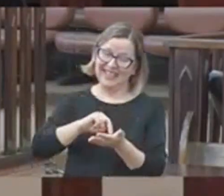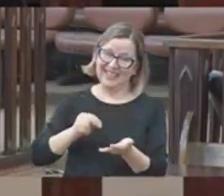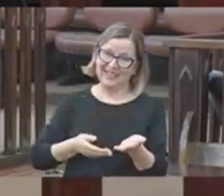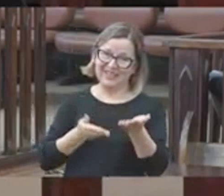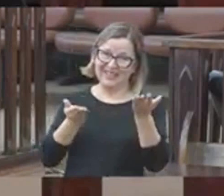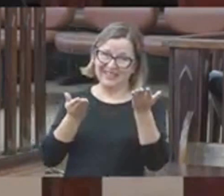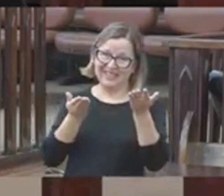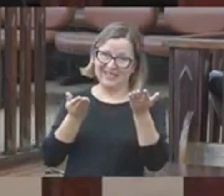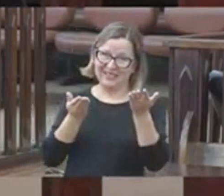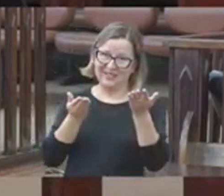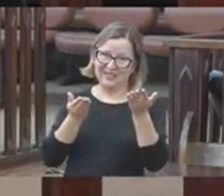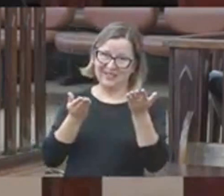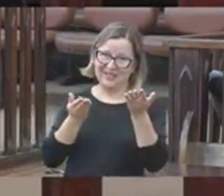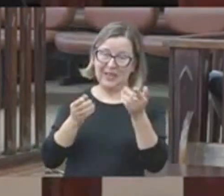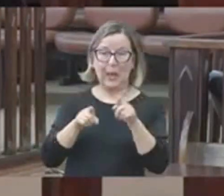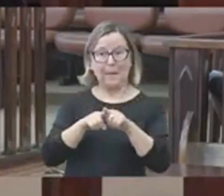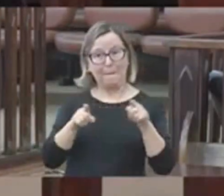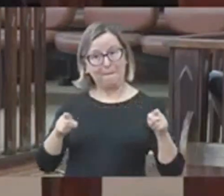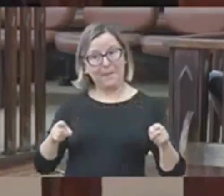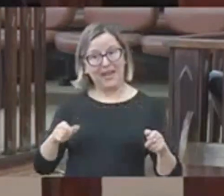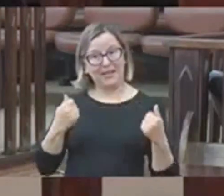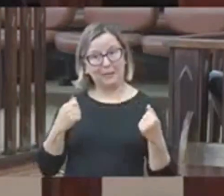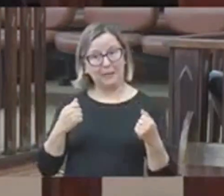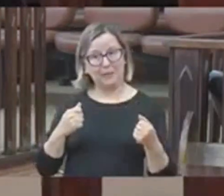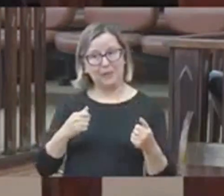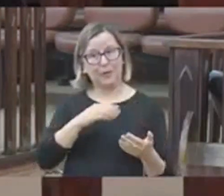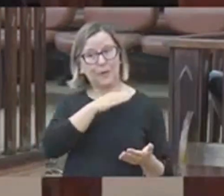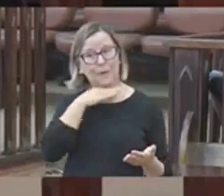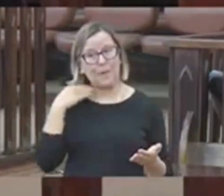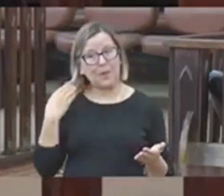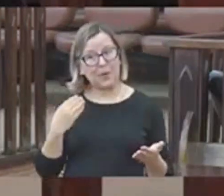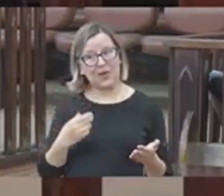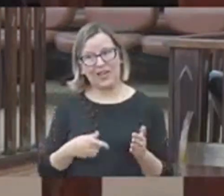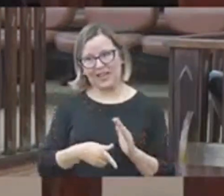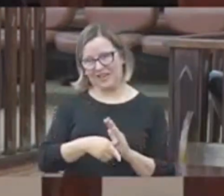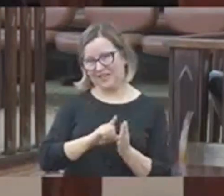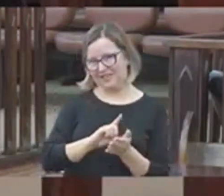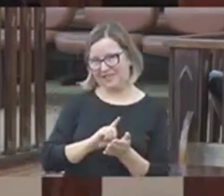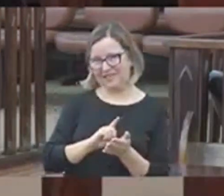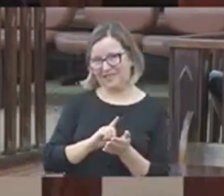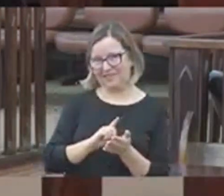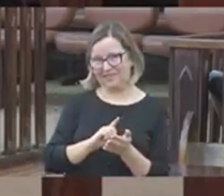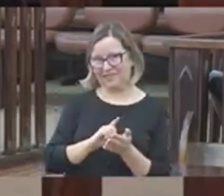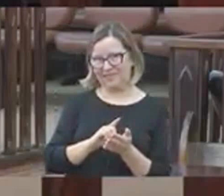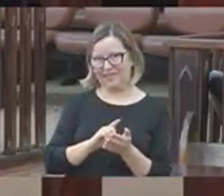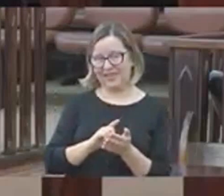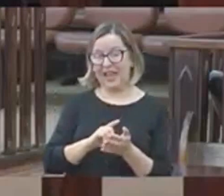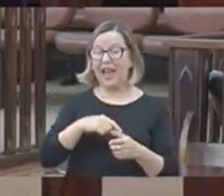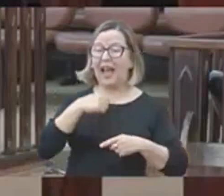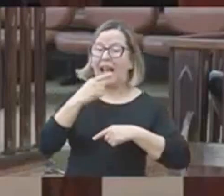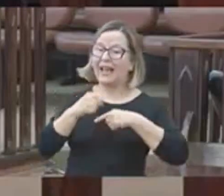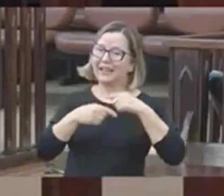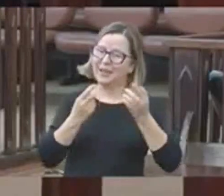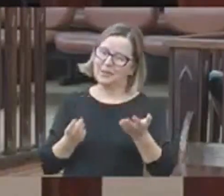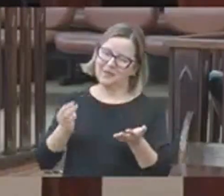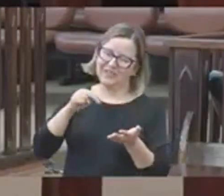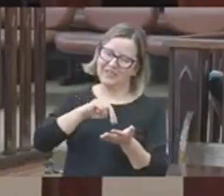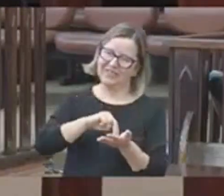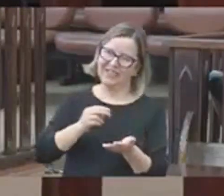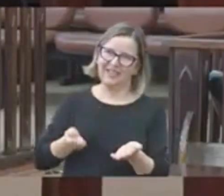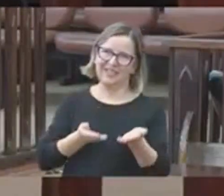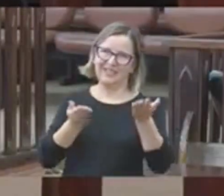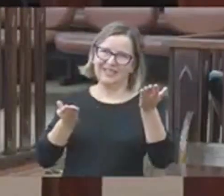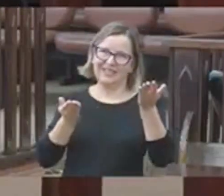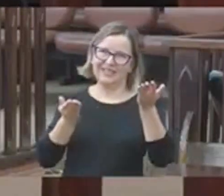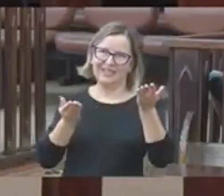primeiro. Reconhecer que há furo no barco é o primeiro passo para a restauração da embarcação. Da sua